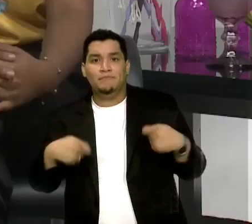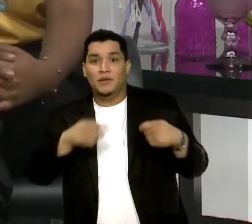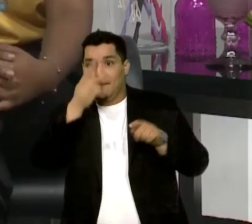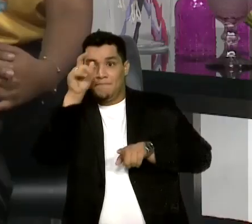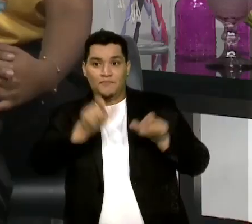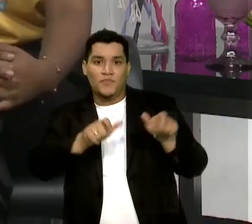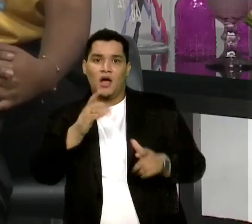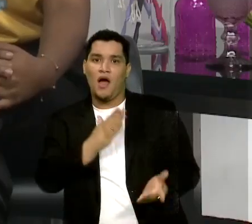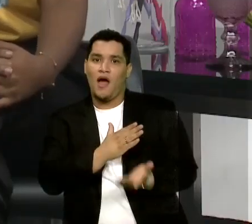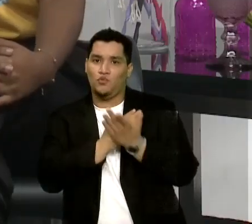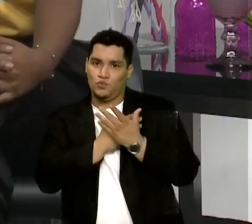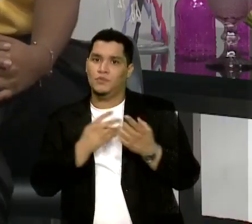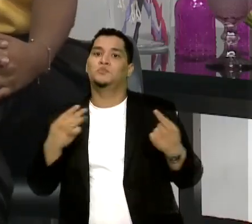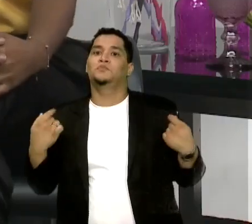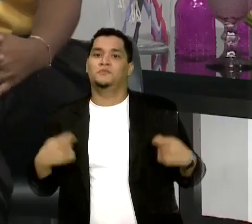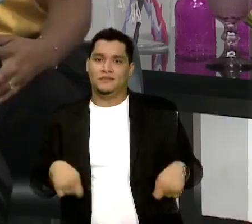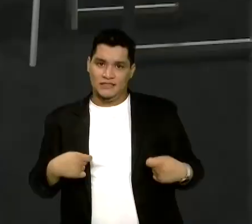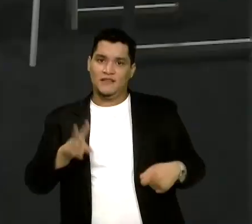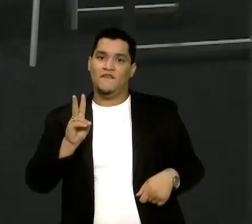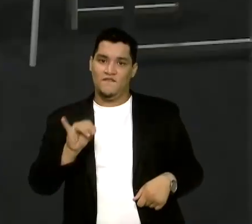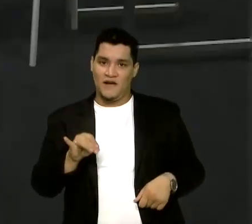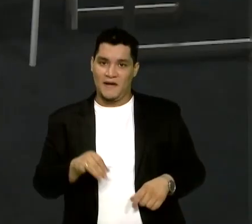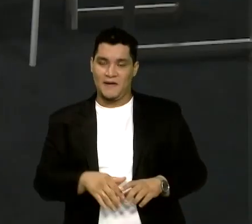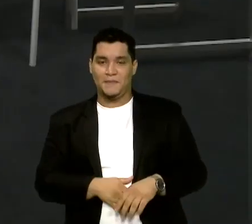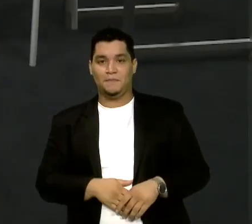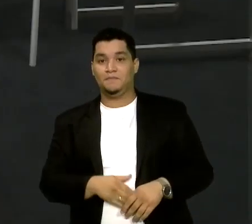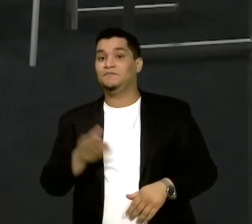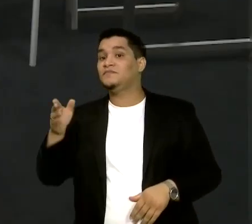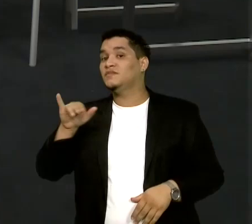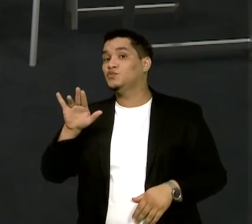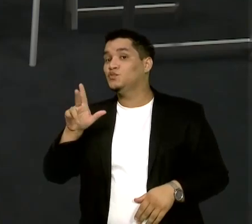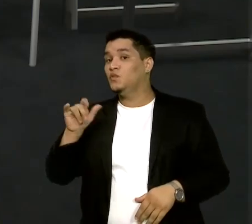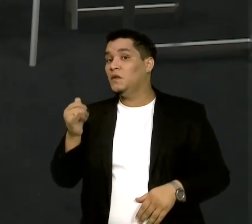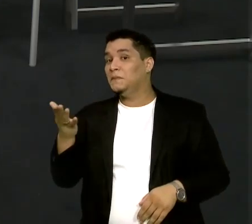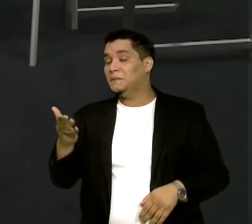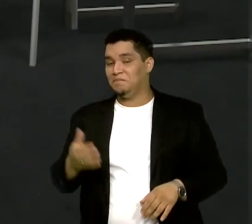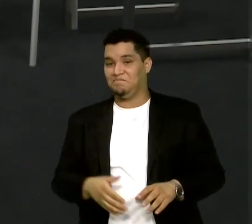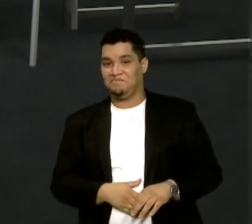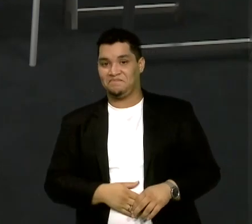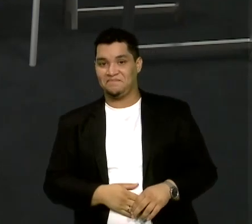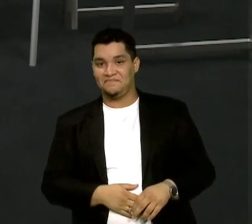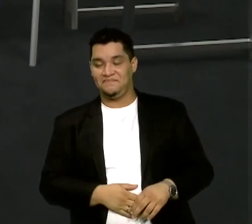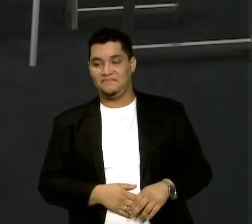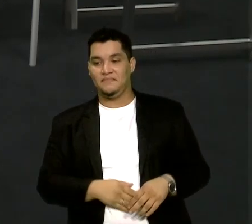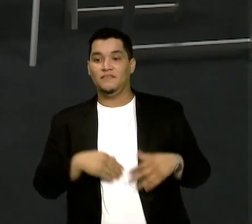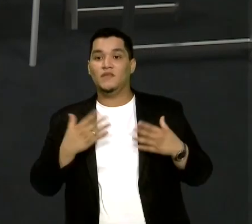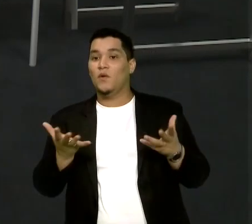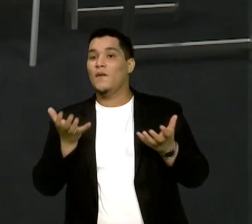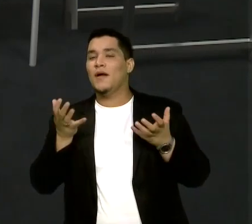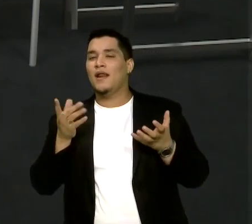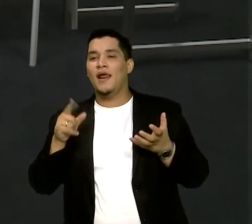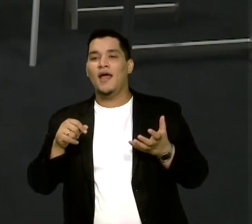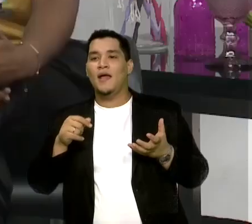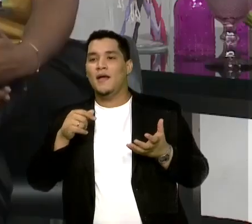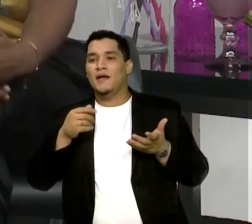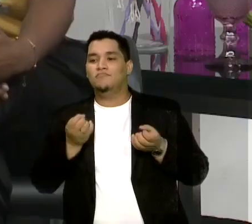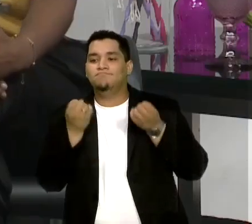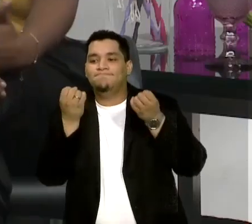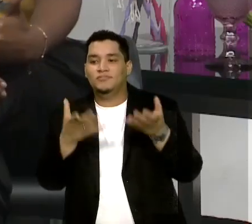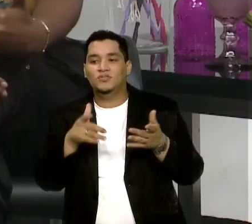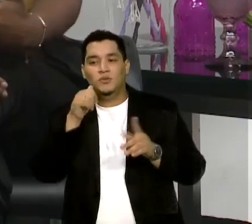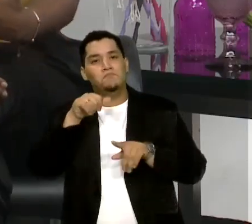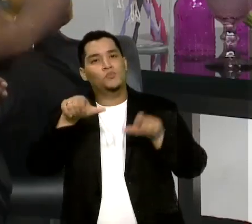nos ajudar. Para somar, tá, né? E a tua mensagem? Eu deixo que as mulheres continuem acreditando nos seus